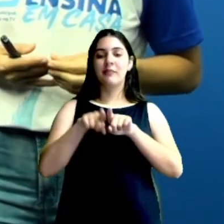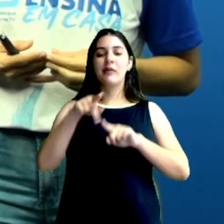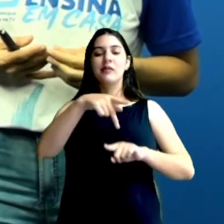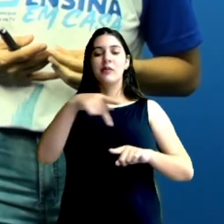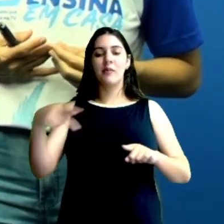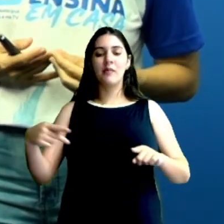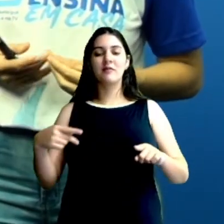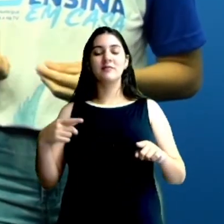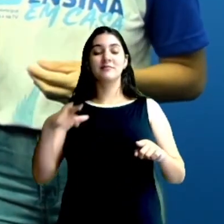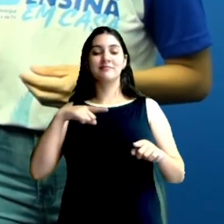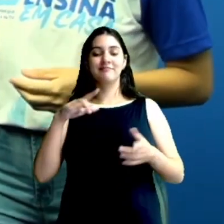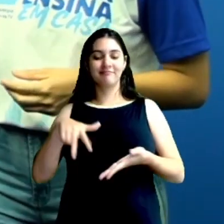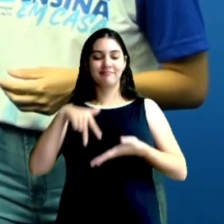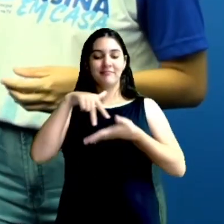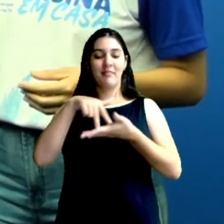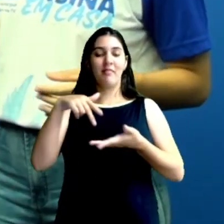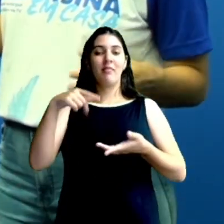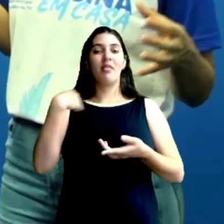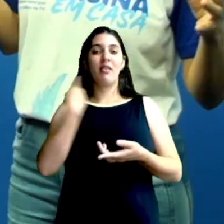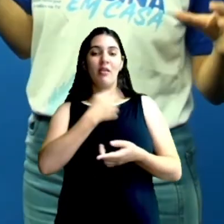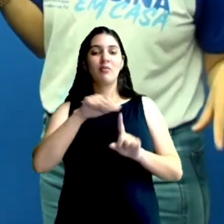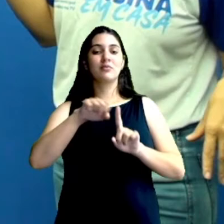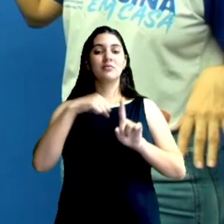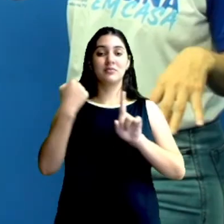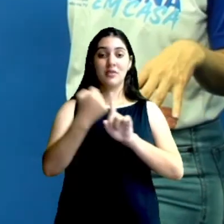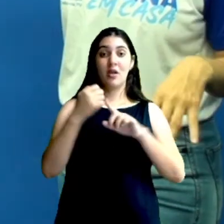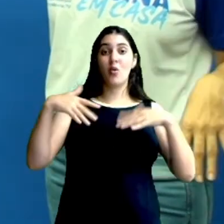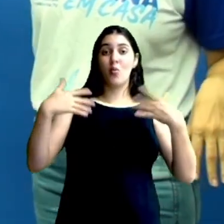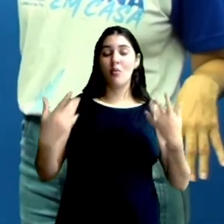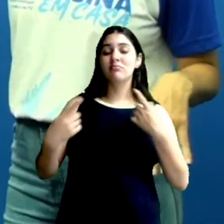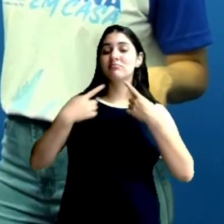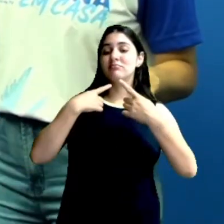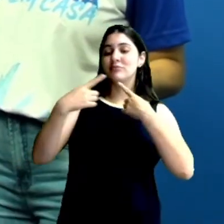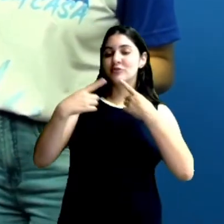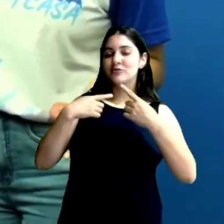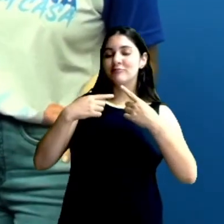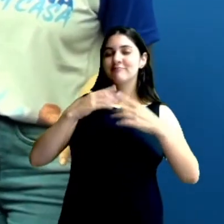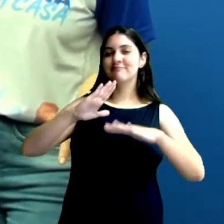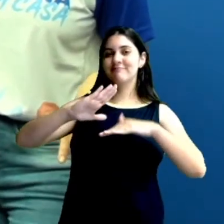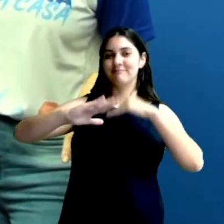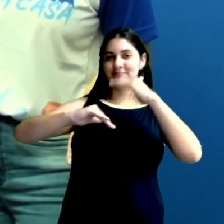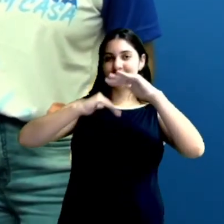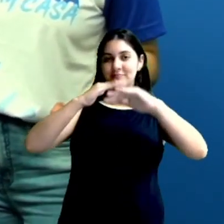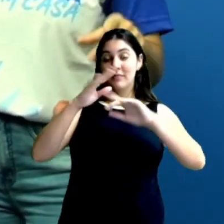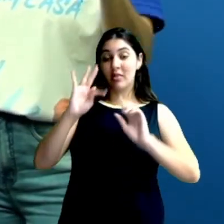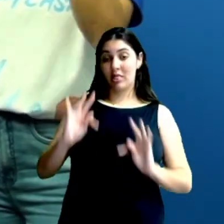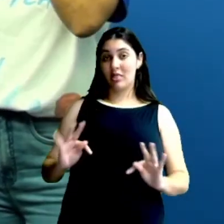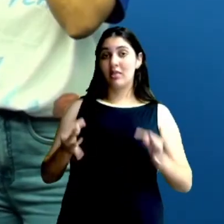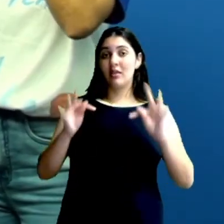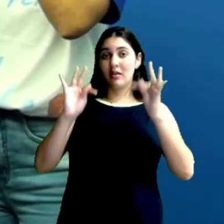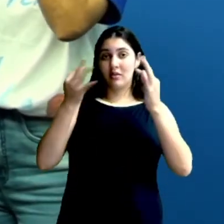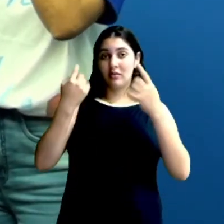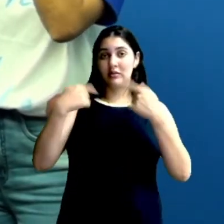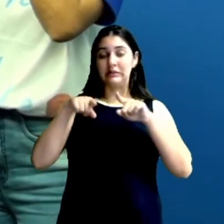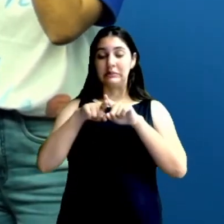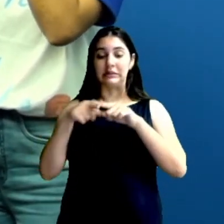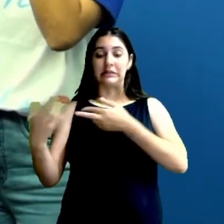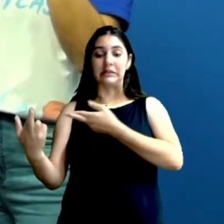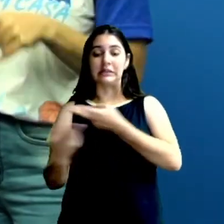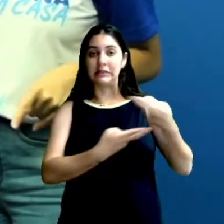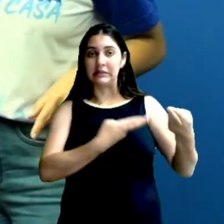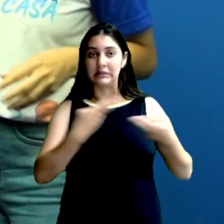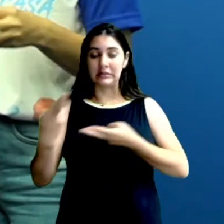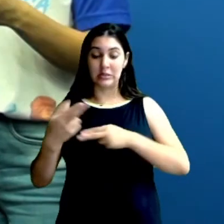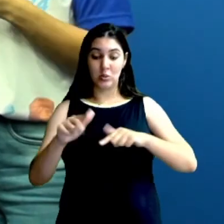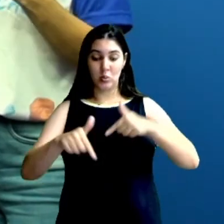físico, na nossa sociedade. Então, quando a gente vai discutir a evolução tecnológica e a sua relação